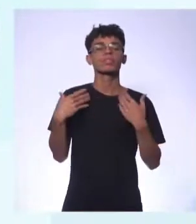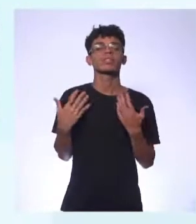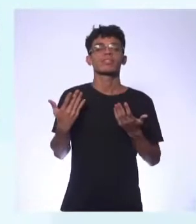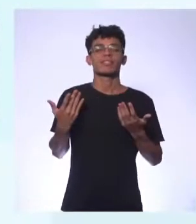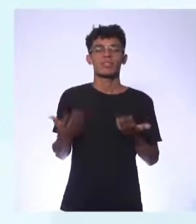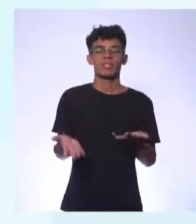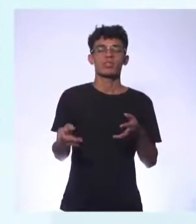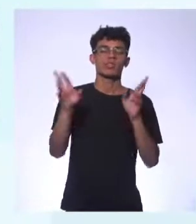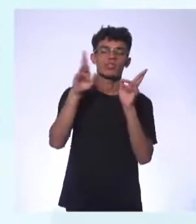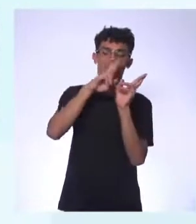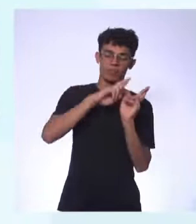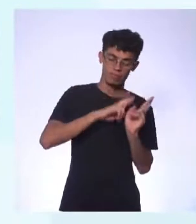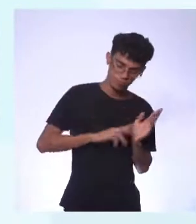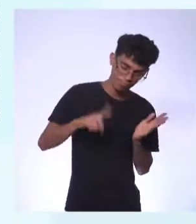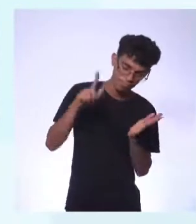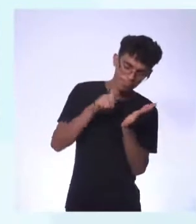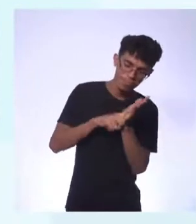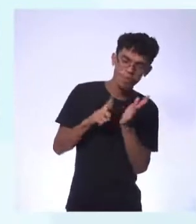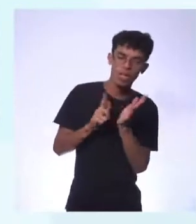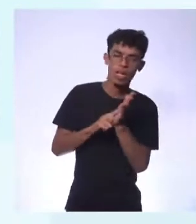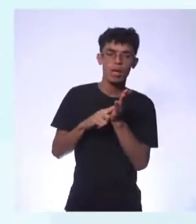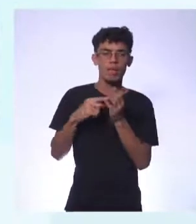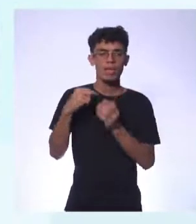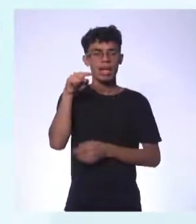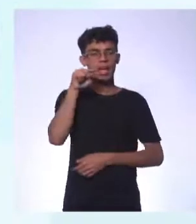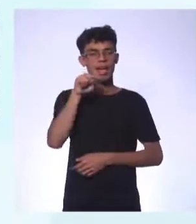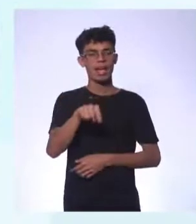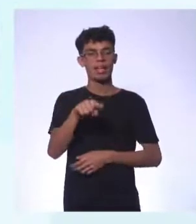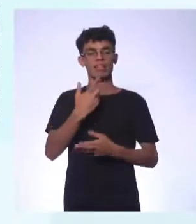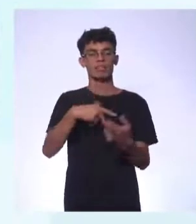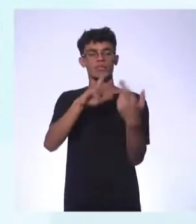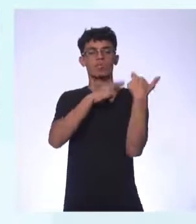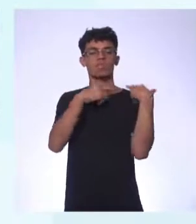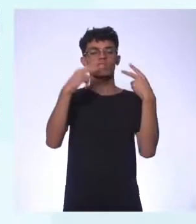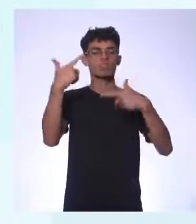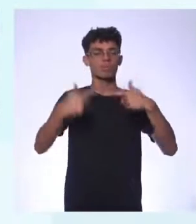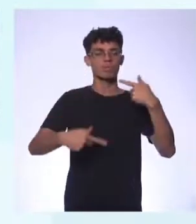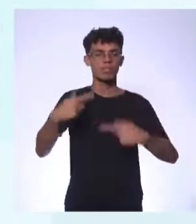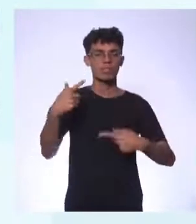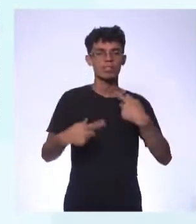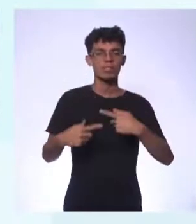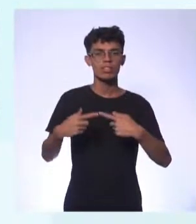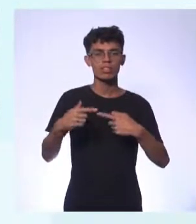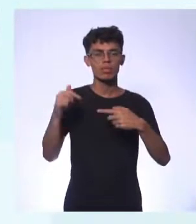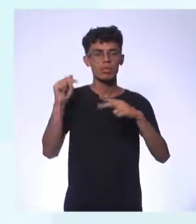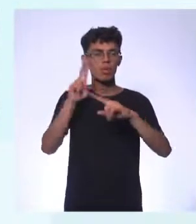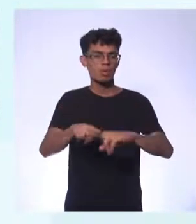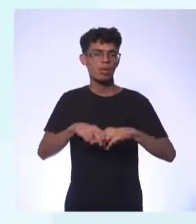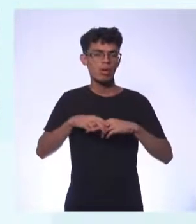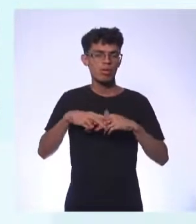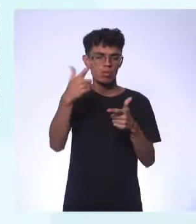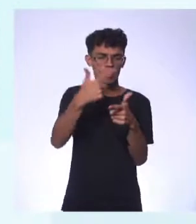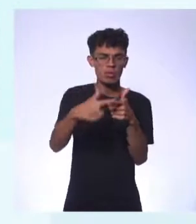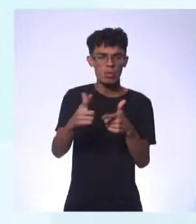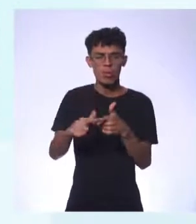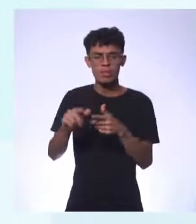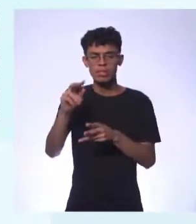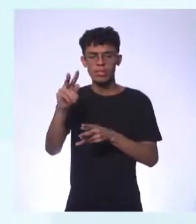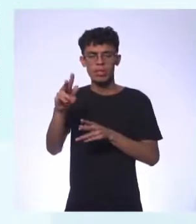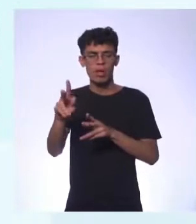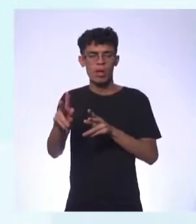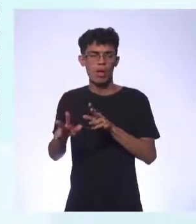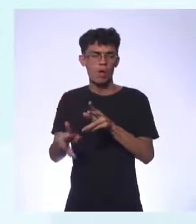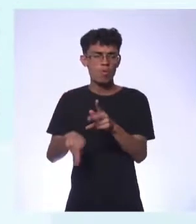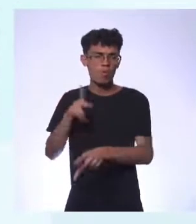né, dorme, lê, não é uma pessoa comprometida com a política, comprometida com as causas. Então, enquanto o povo está